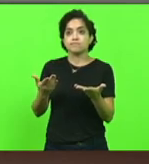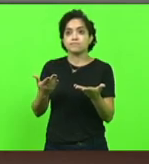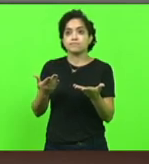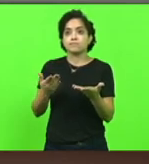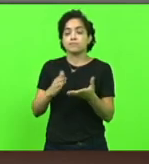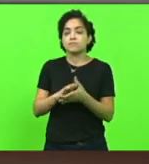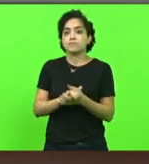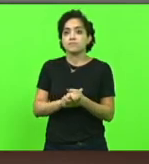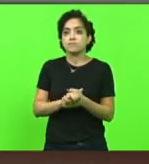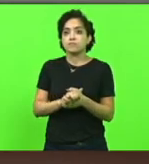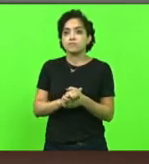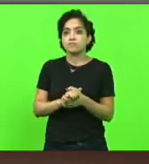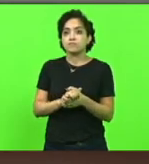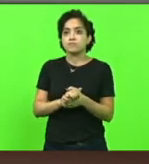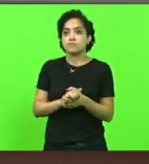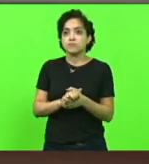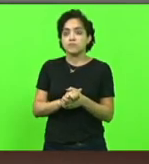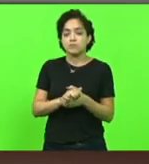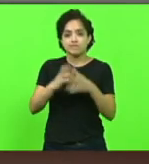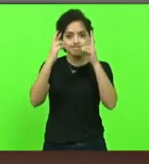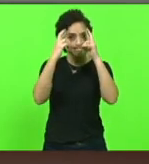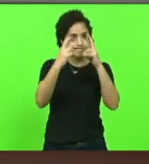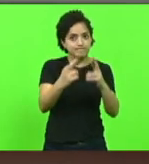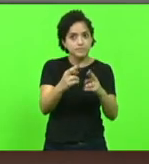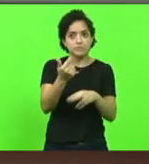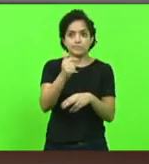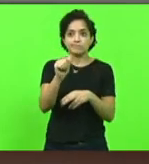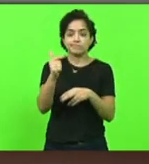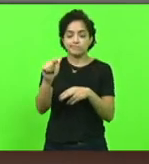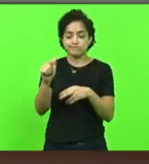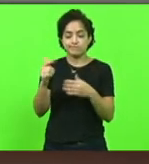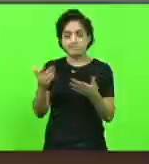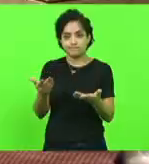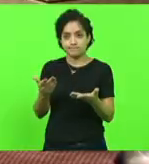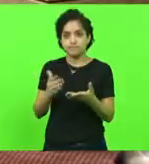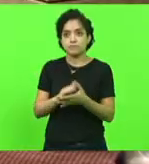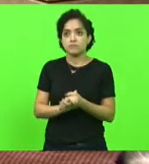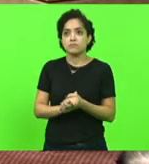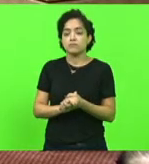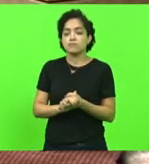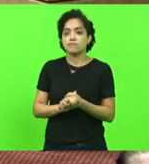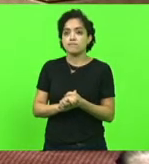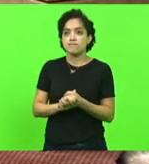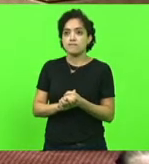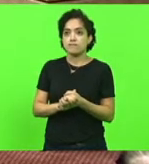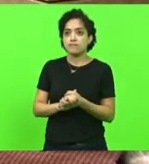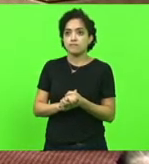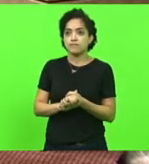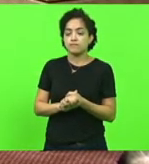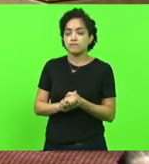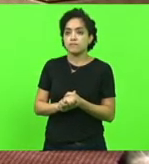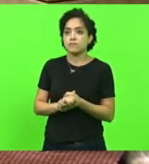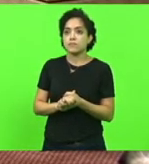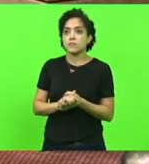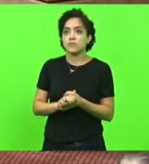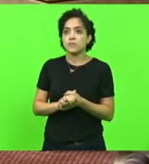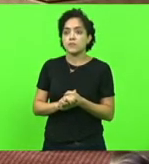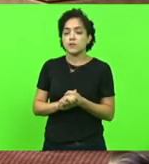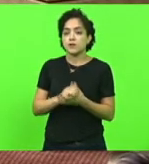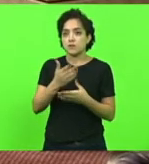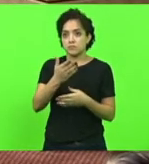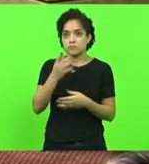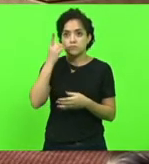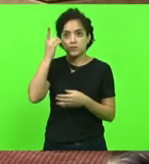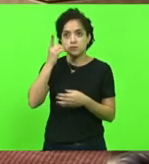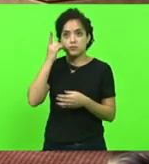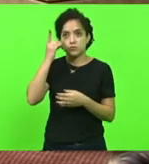colocação de desrespeito a quem fez o concurso público. Isso eu voto não. Presidente. Para encaminhamento de voto, com a palavra o líder do